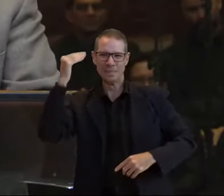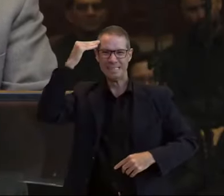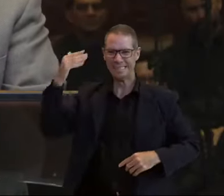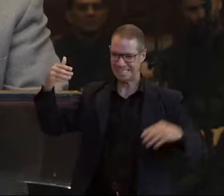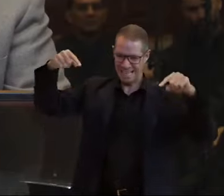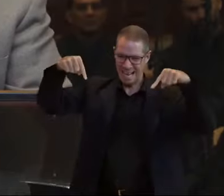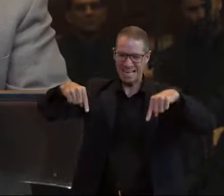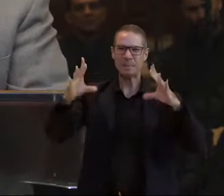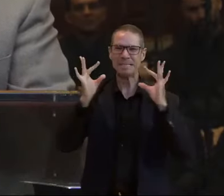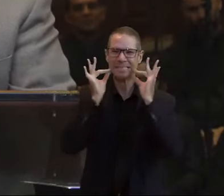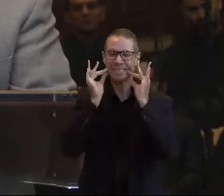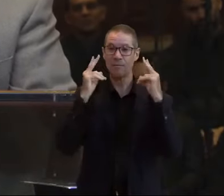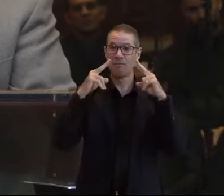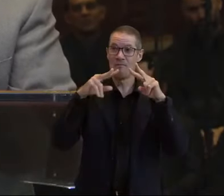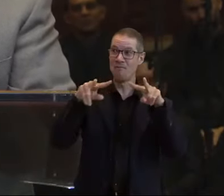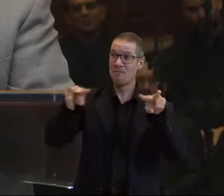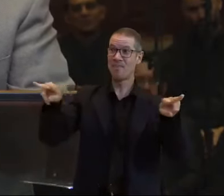E você vai ver